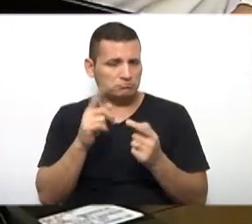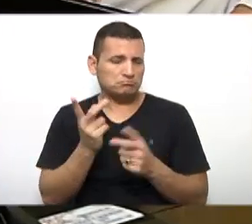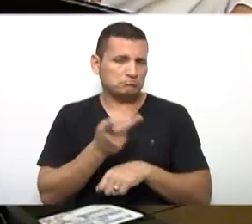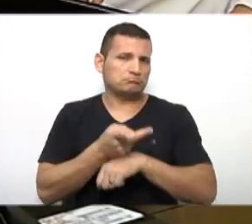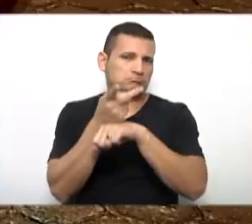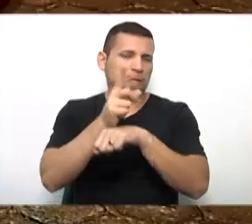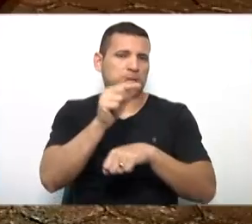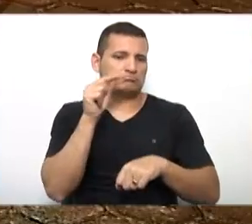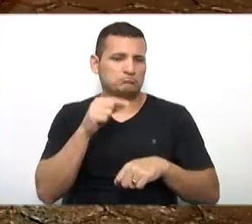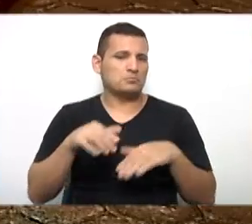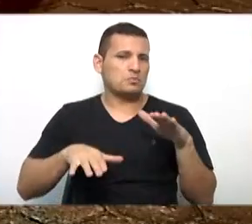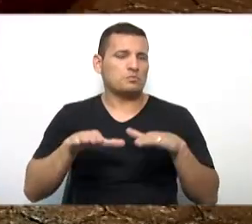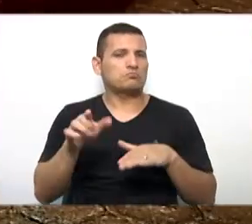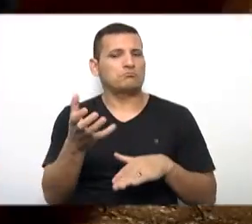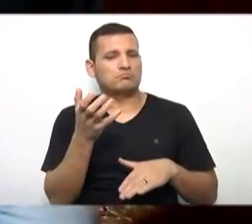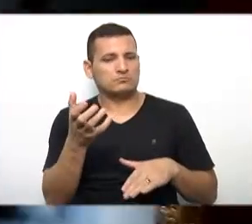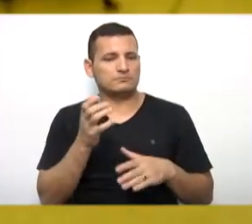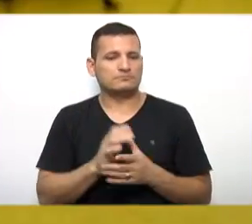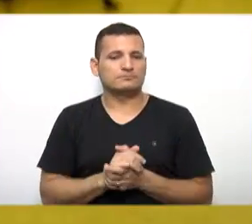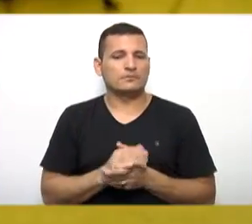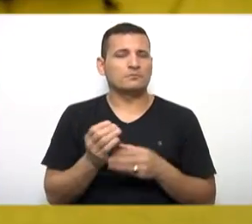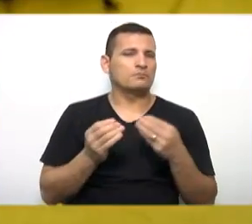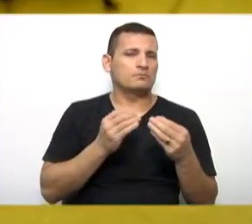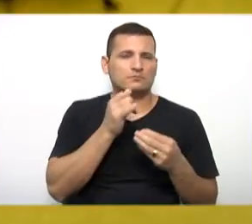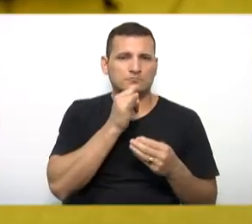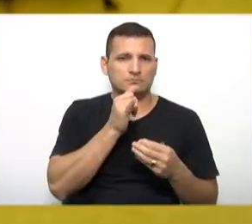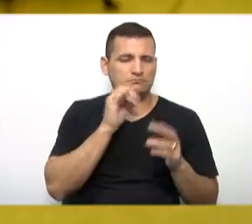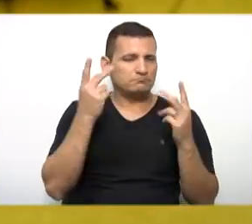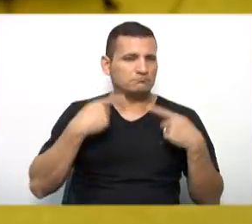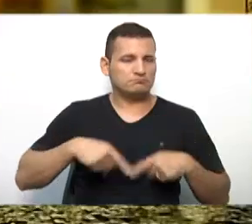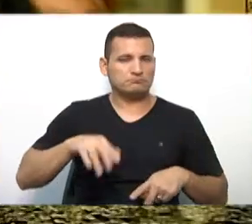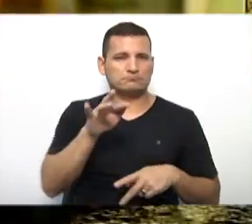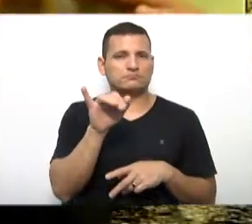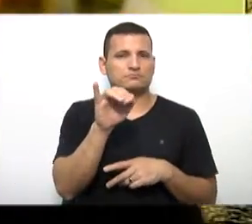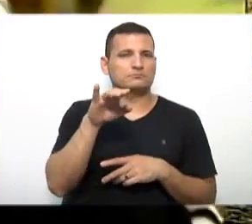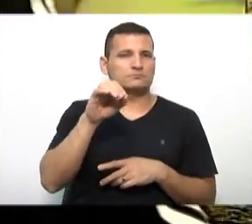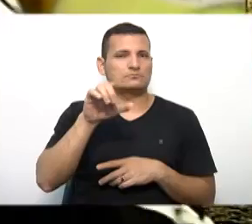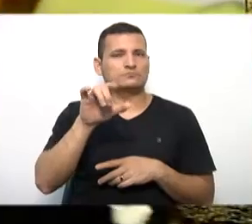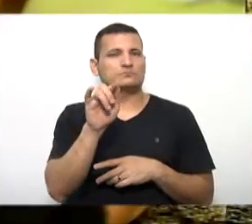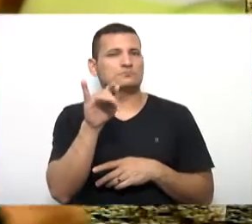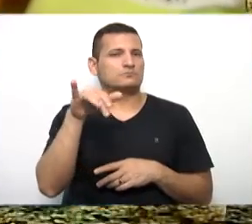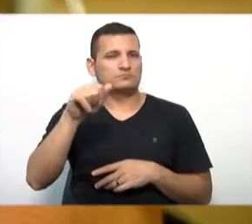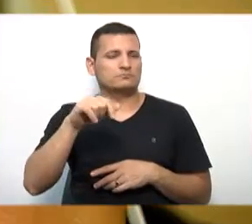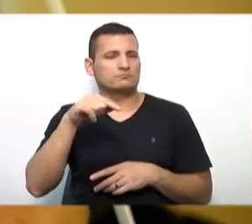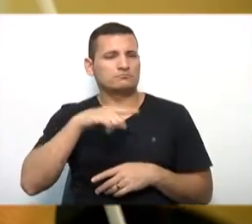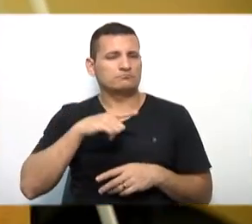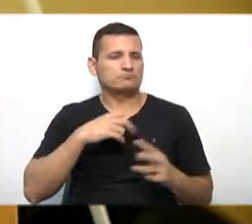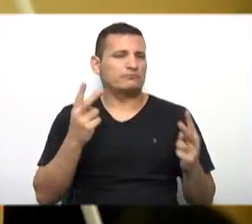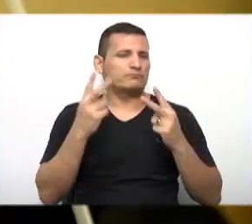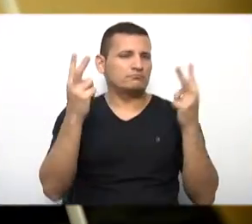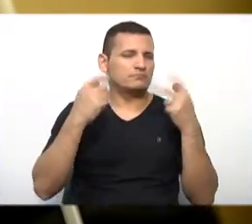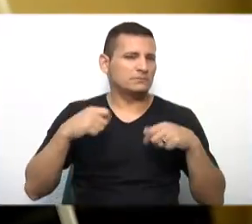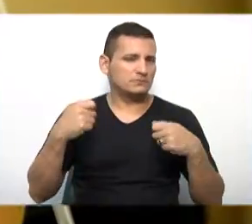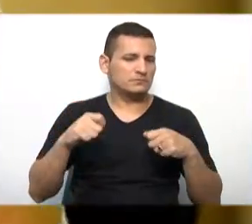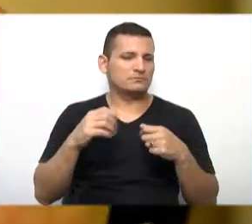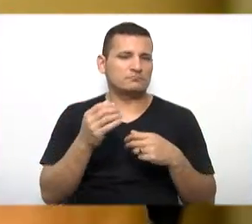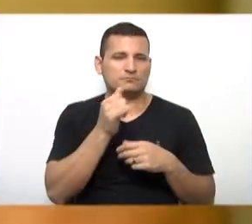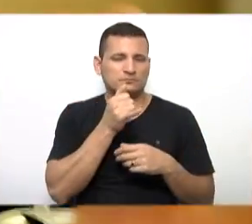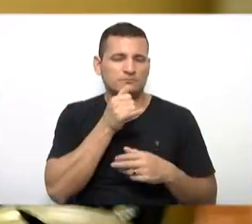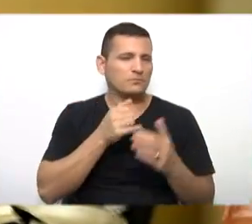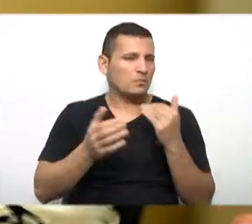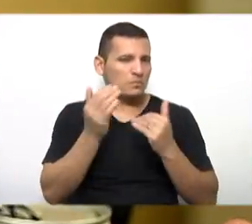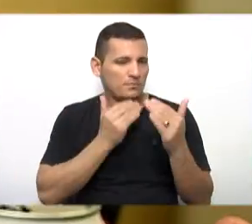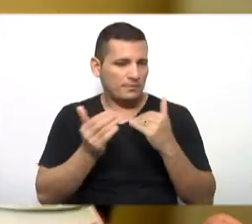Por exemplo, o perfil fisiológico. Ele dá valor às necessidades fisiológicas da pessoa, como comer. Uma